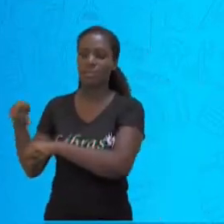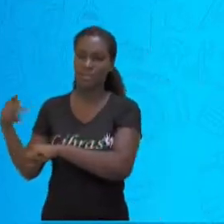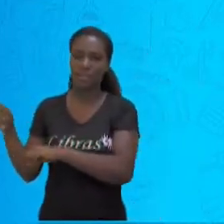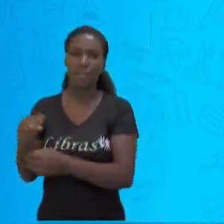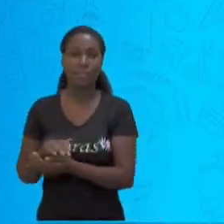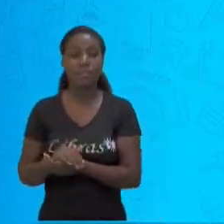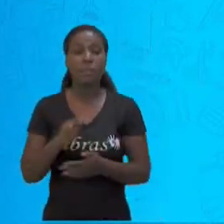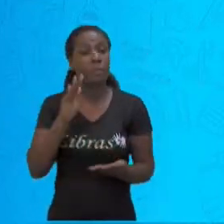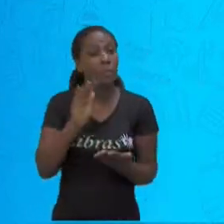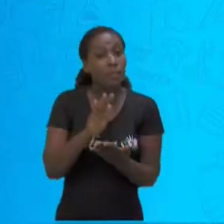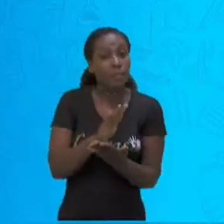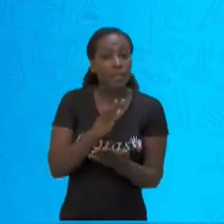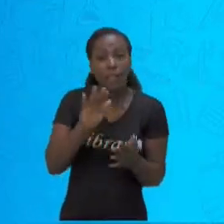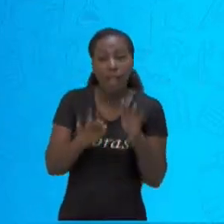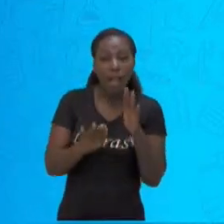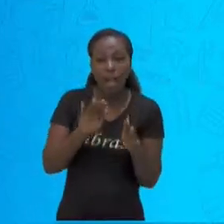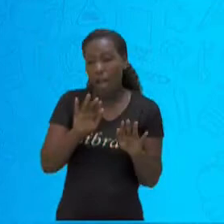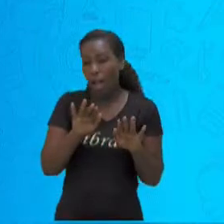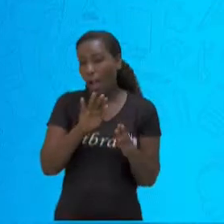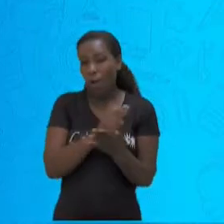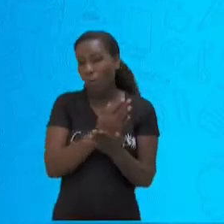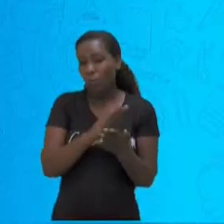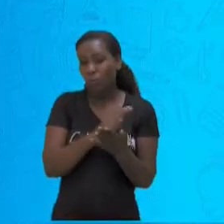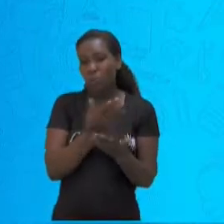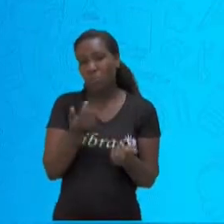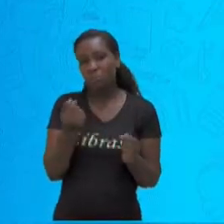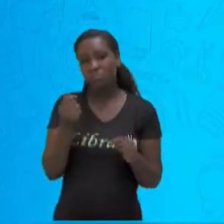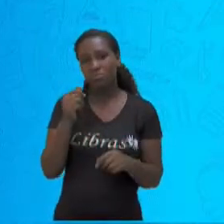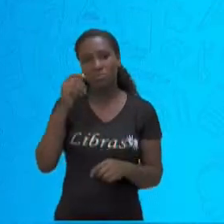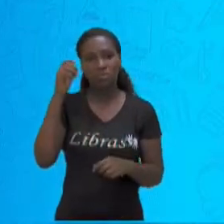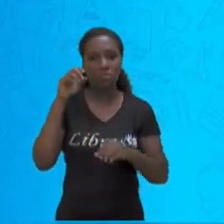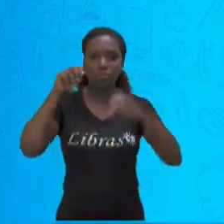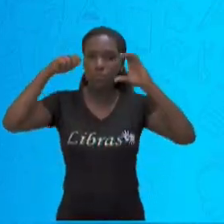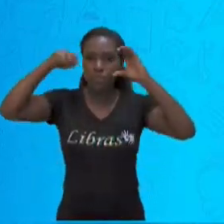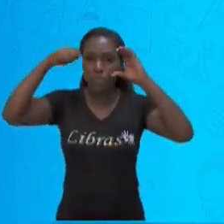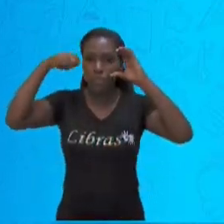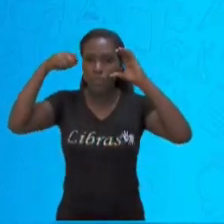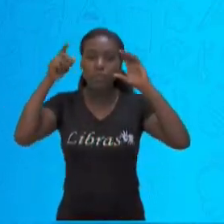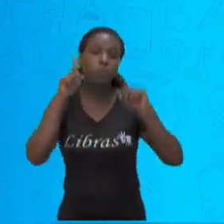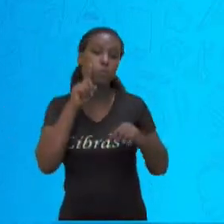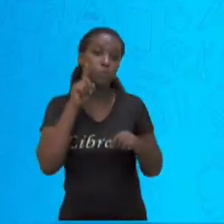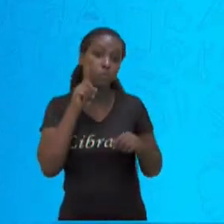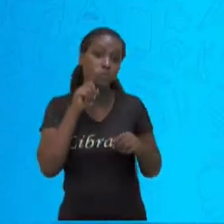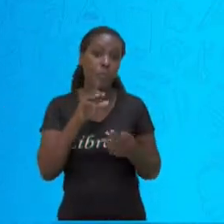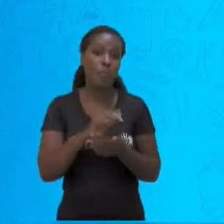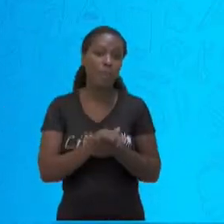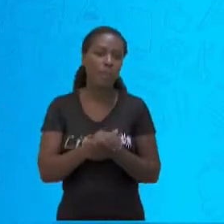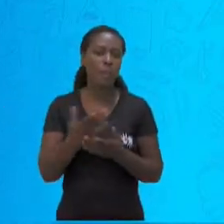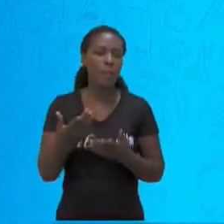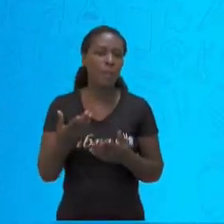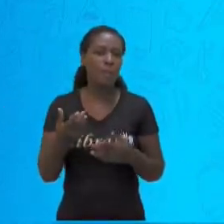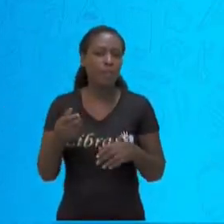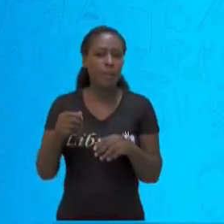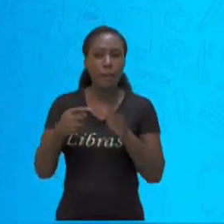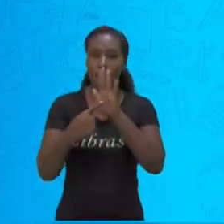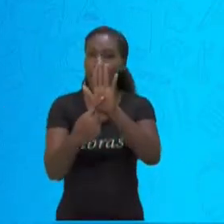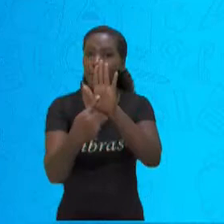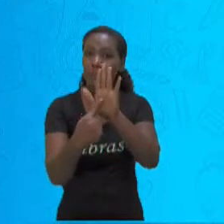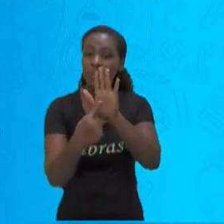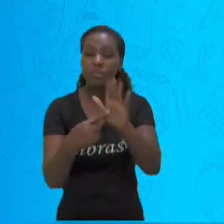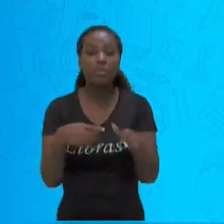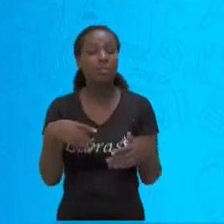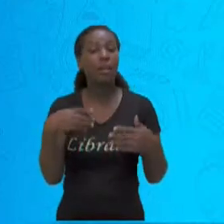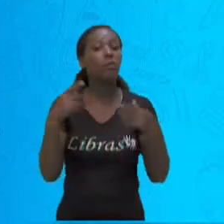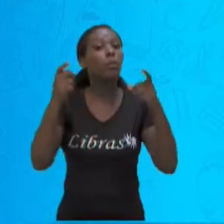a sua estreia, inclusive, em países como o Japão, em países do Sudeste